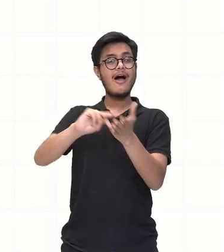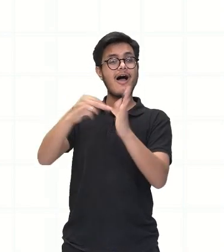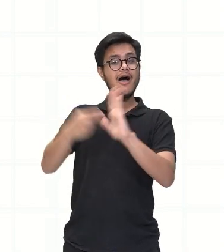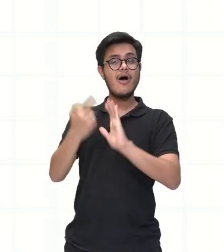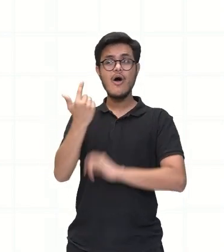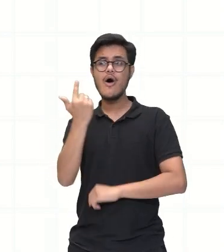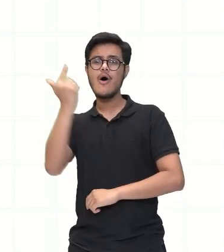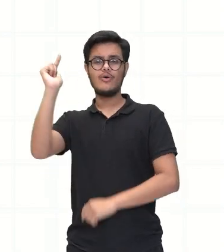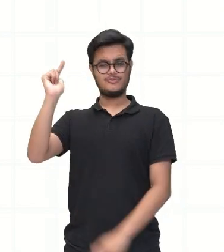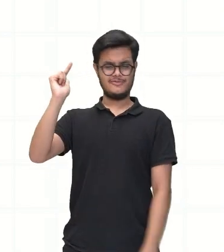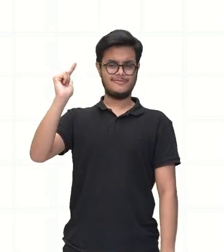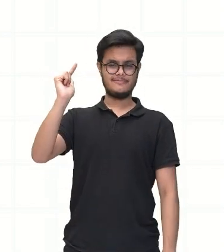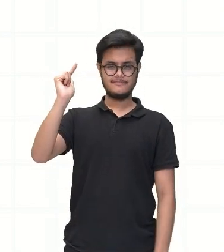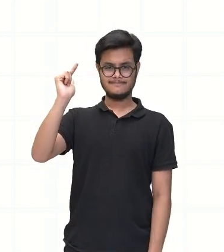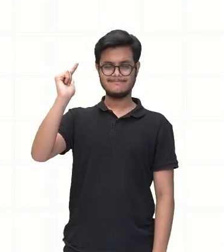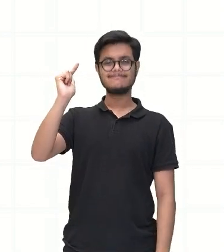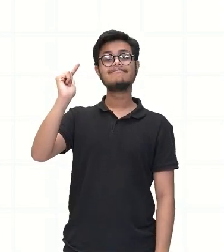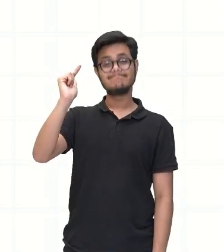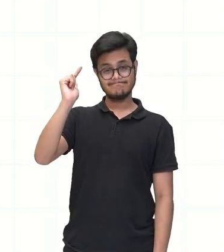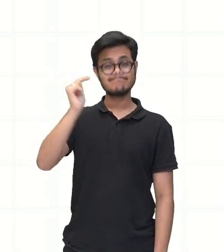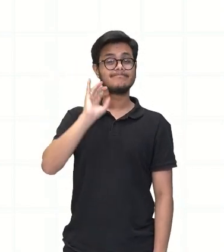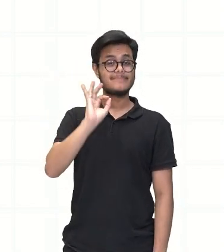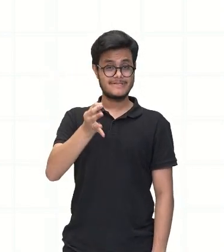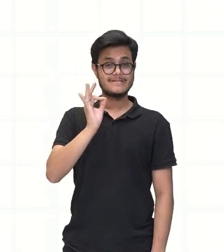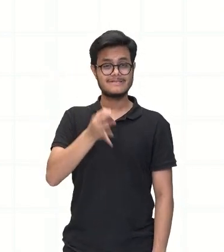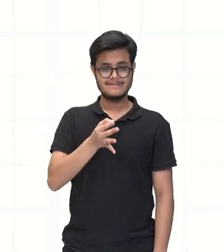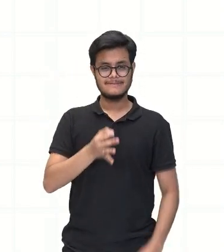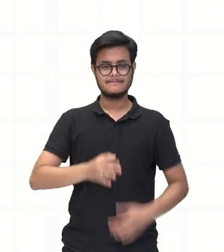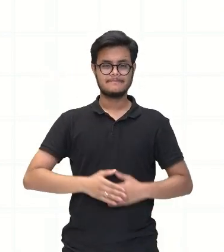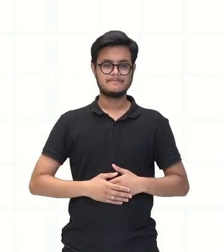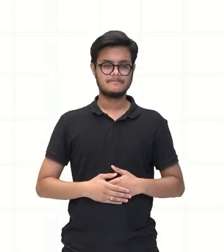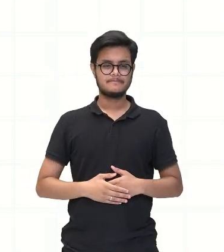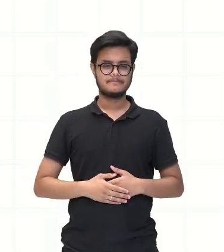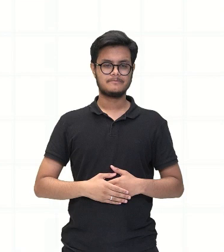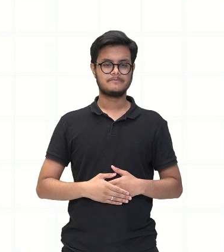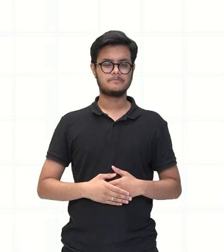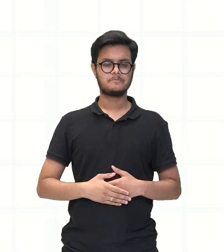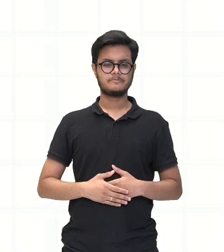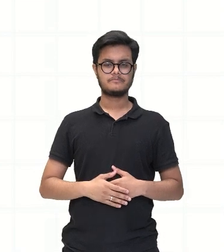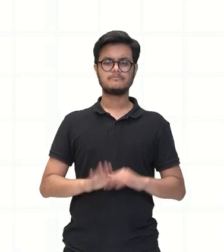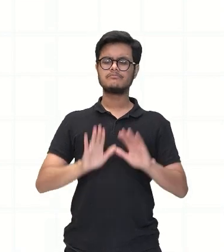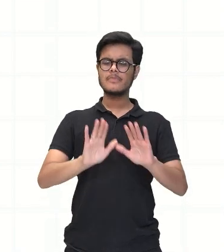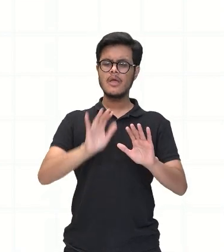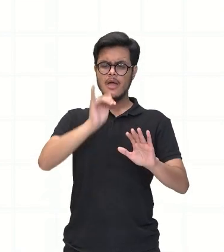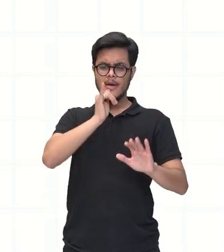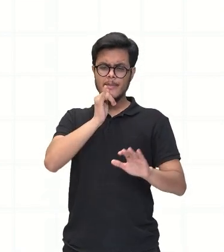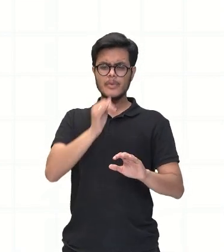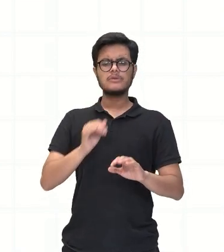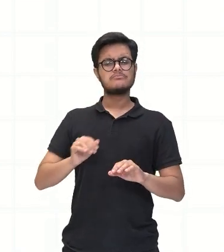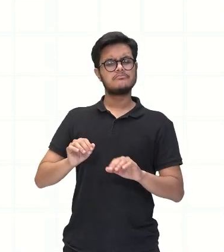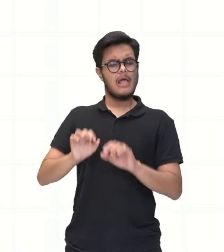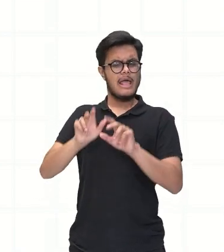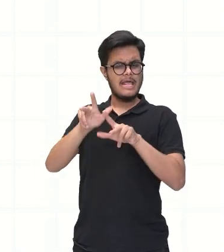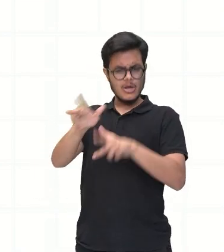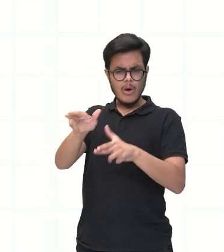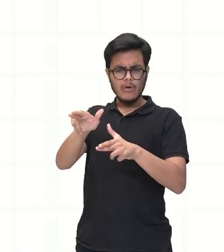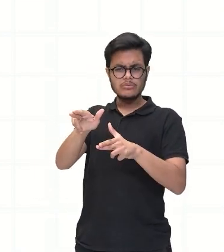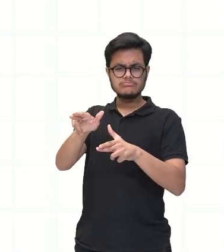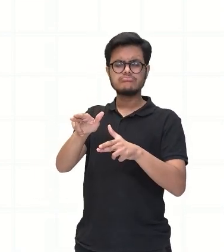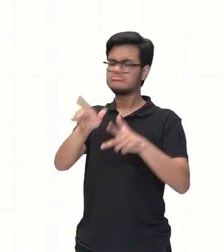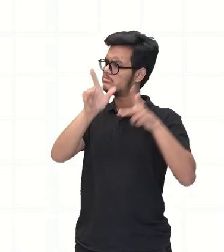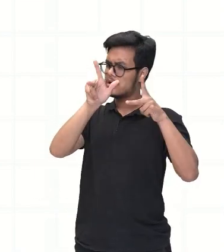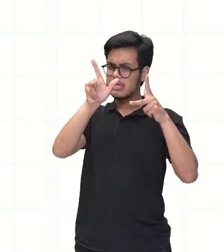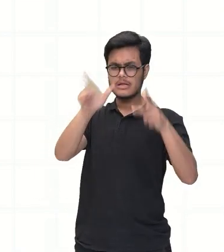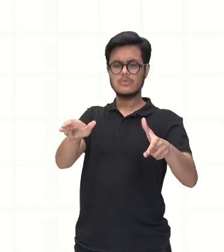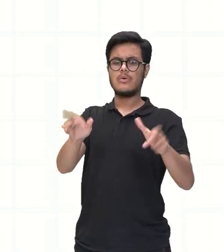um outro sentido, um outro conceito. Então vamos lá, olha só. Ele vai manter a autonomia. Por quê, professor? Que ele vai